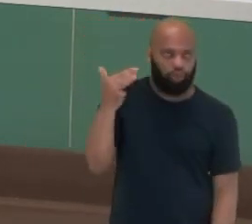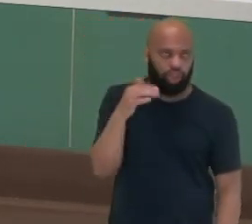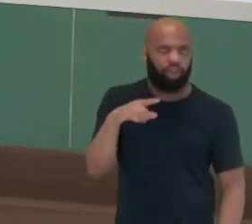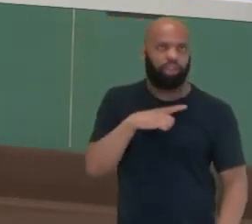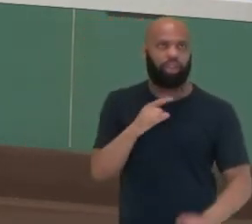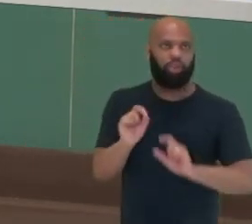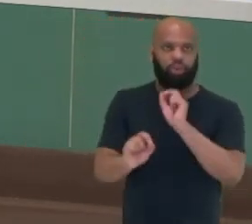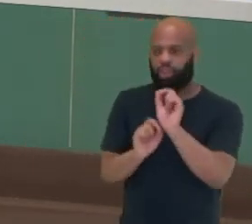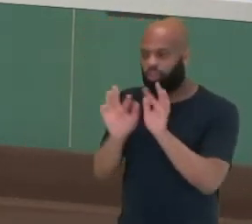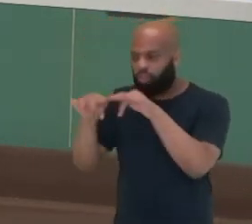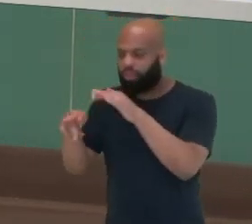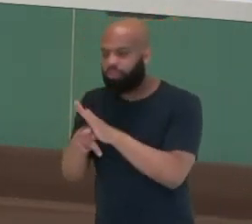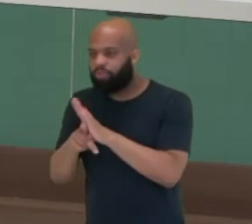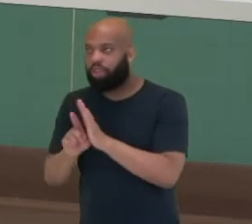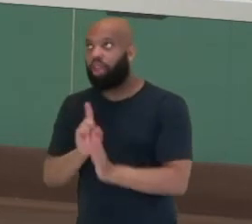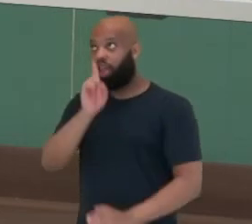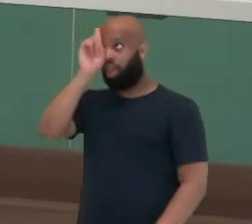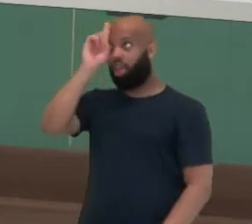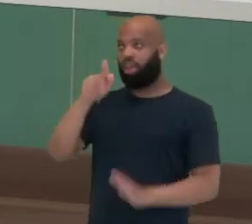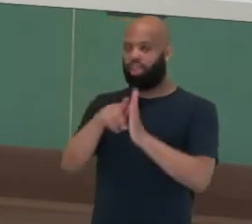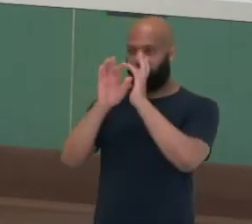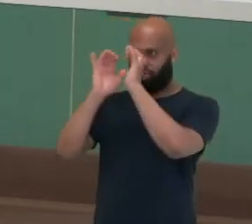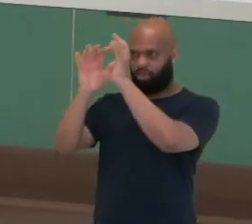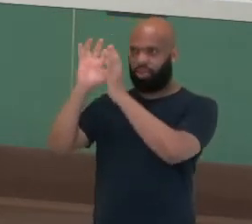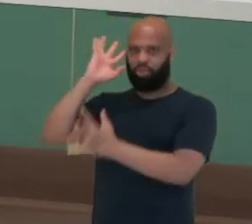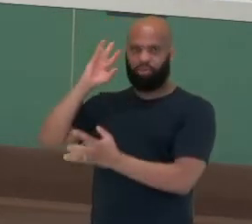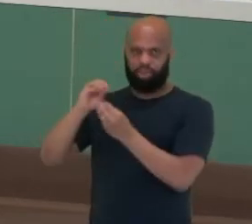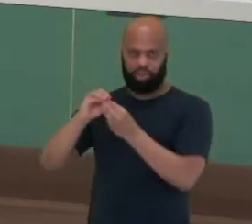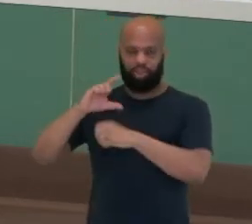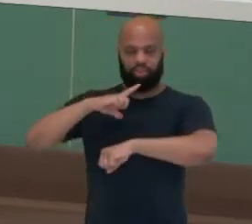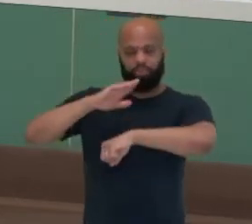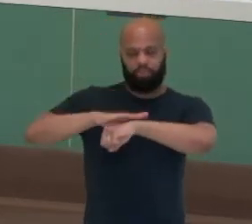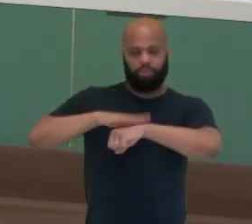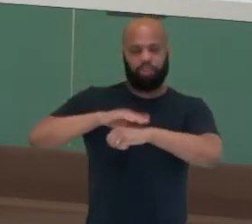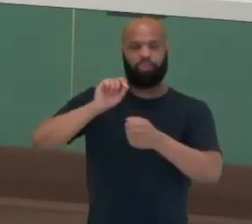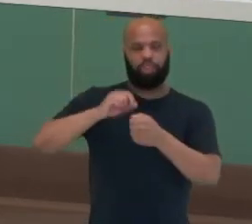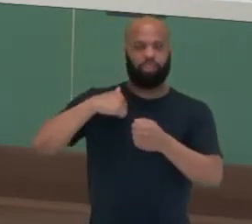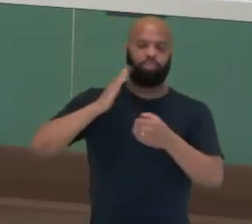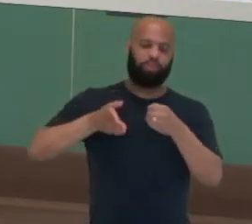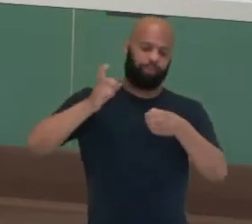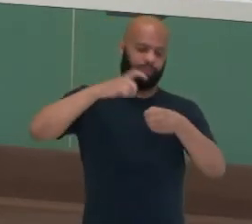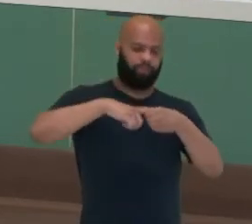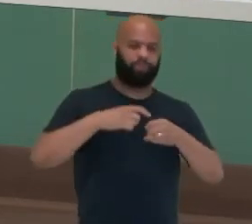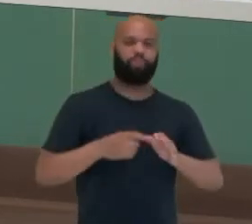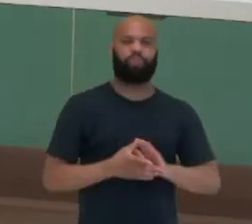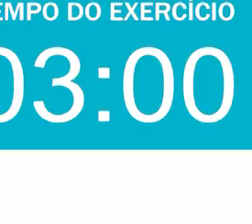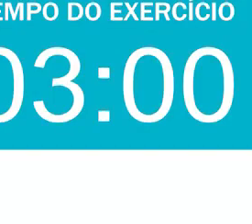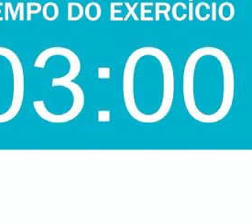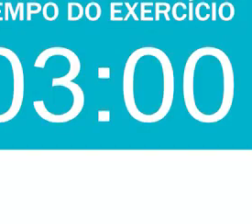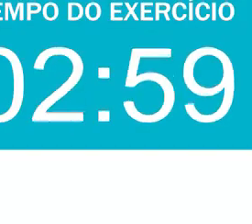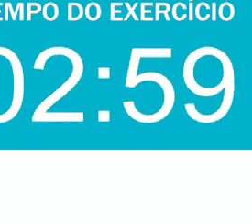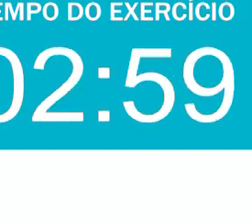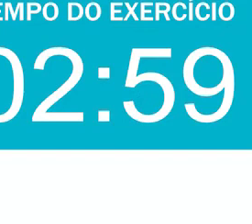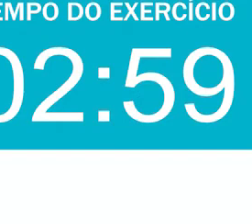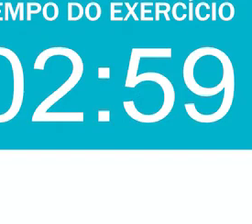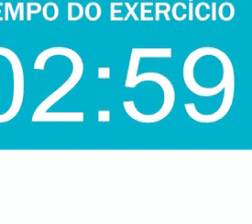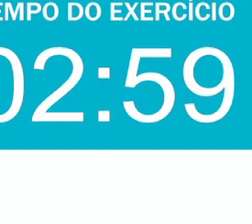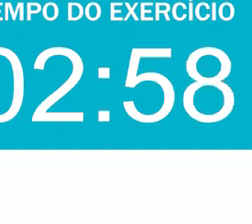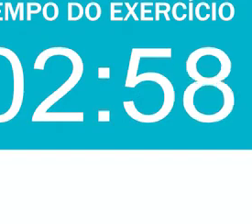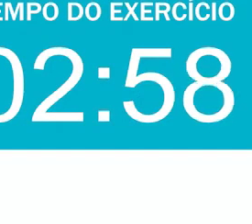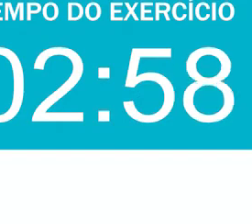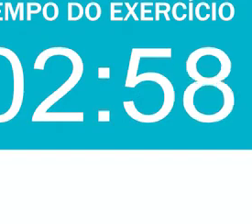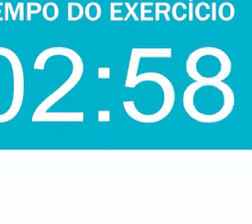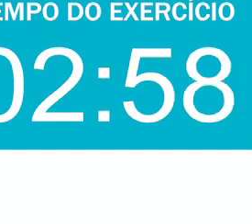até chegar no cérebro e fazer a interpretação. Eu vou dar um tempinho para vocês e eu já retorno.